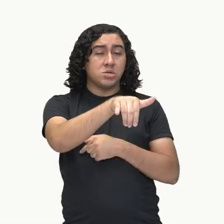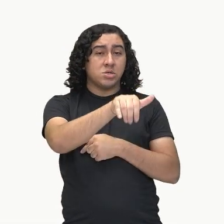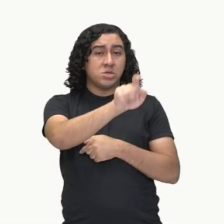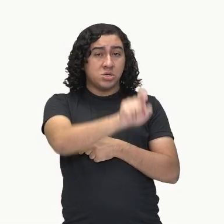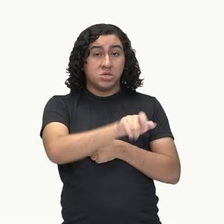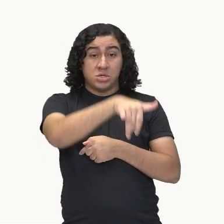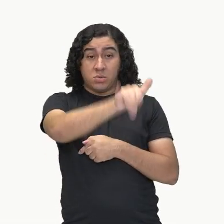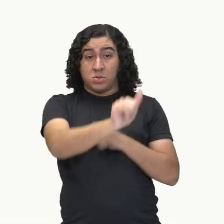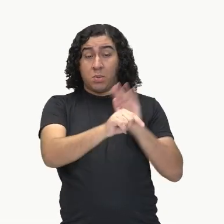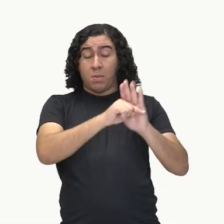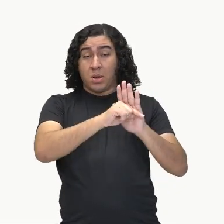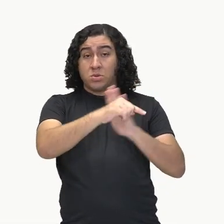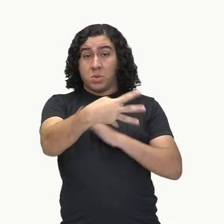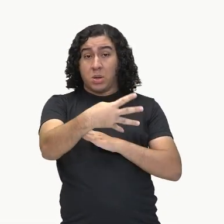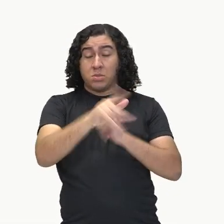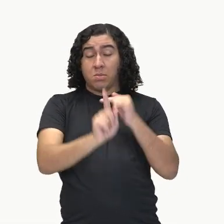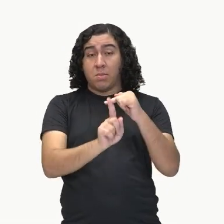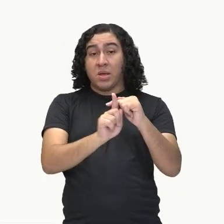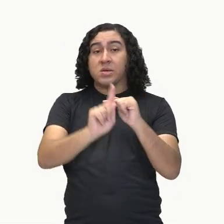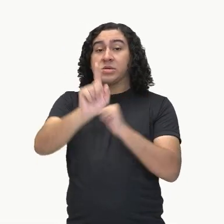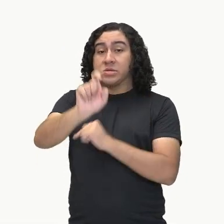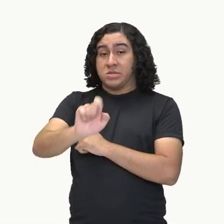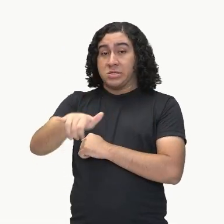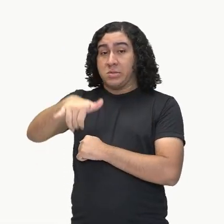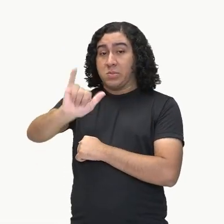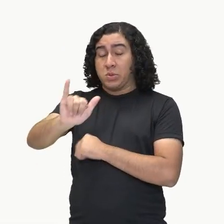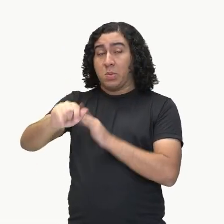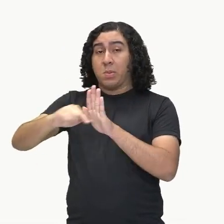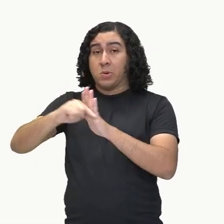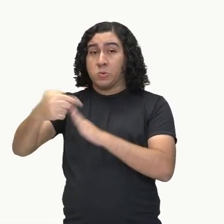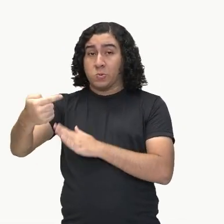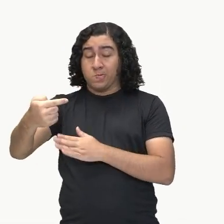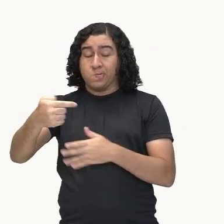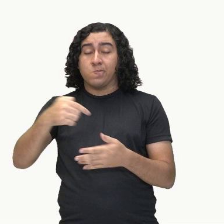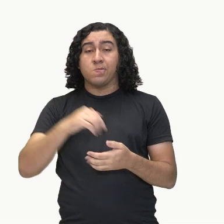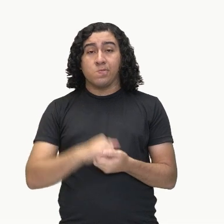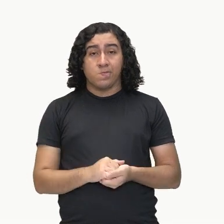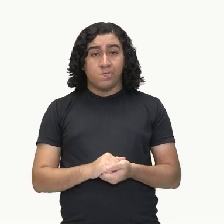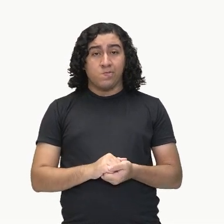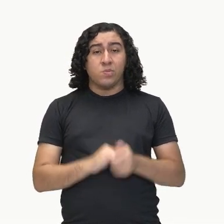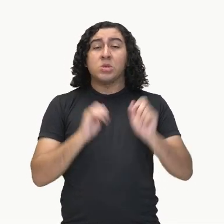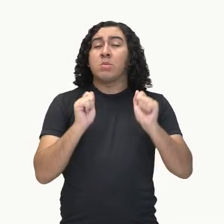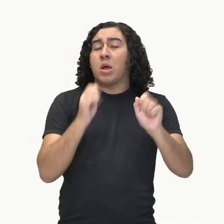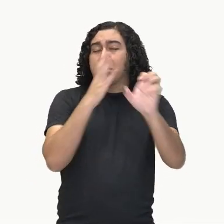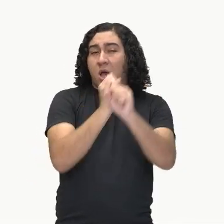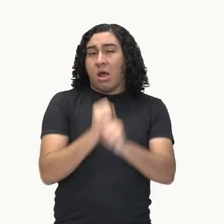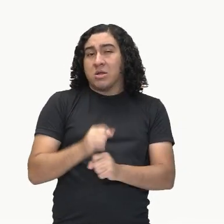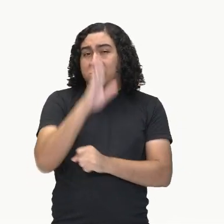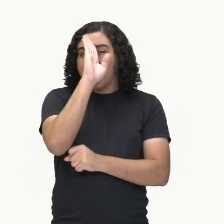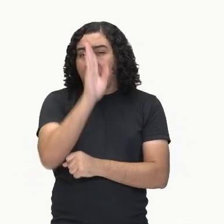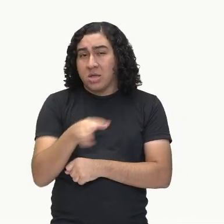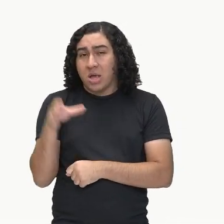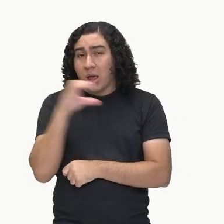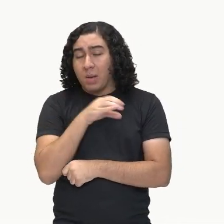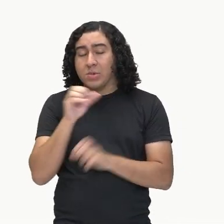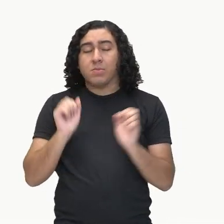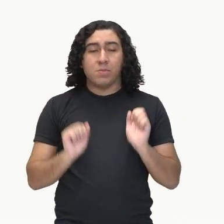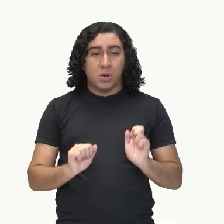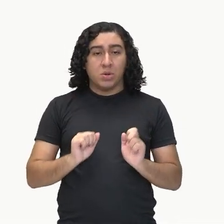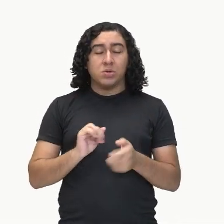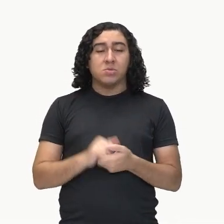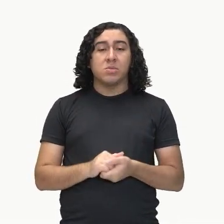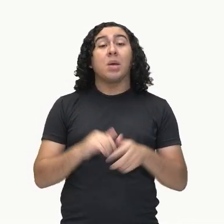4 mais xy menos 1. Posso resolver logo direto aqui,